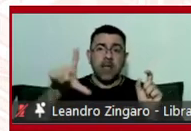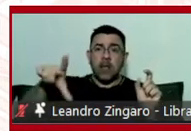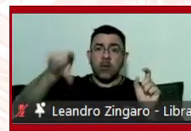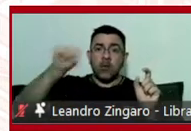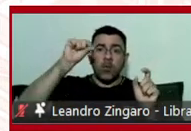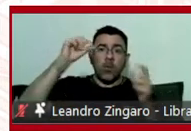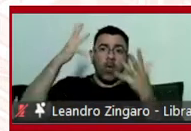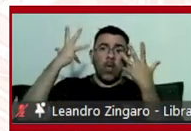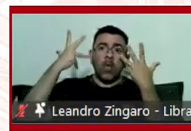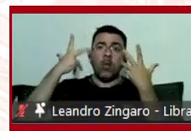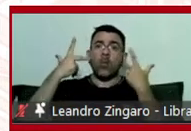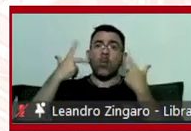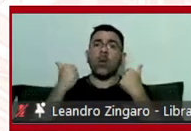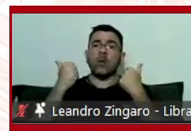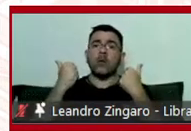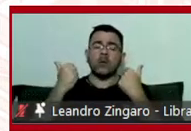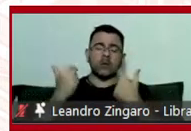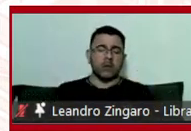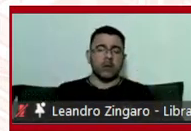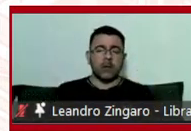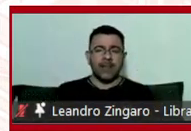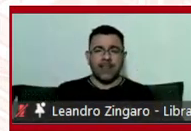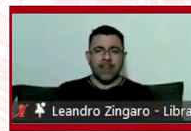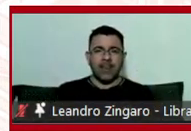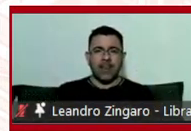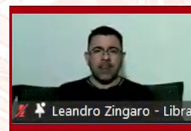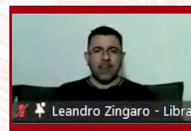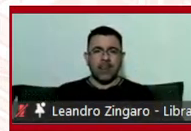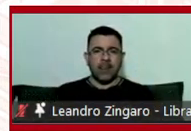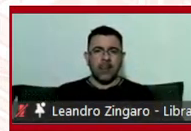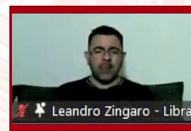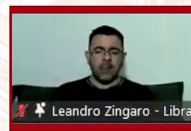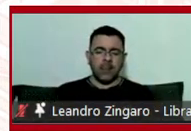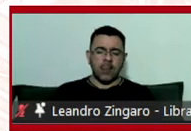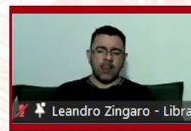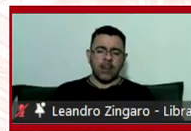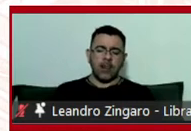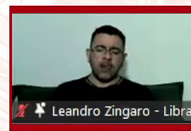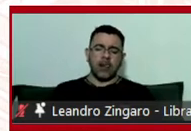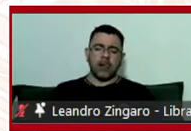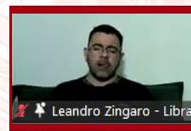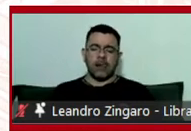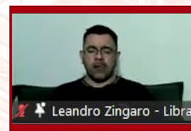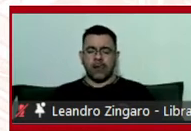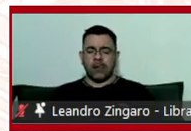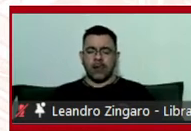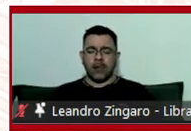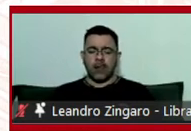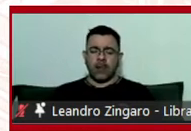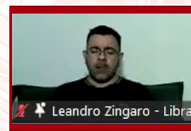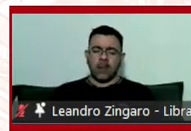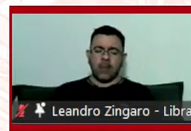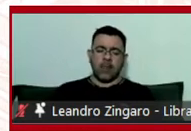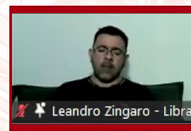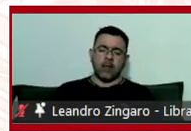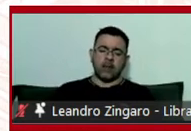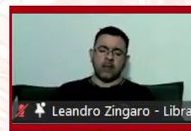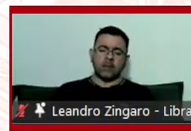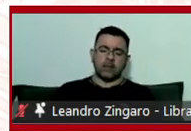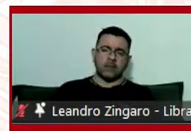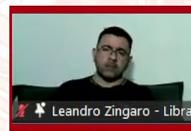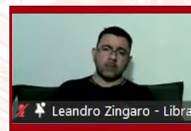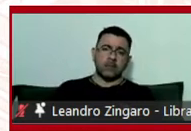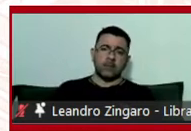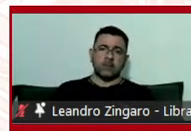entrevista porque é como humano faz uma entrevista por Google Meet né e quando o animal estiver e quando a